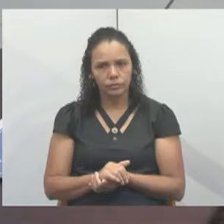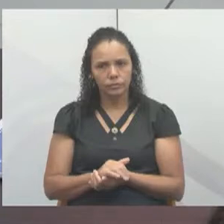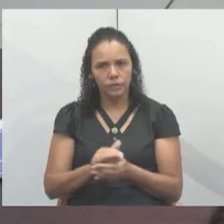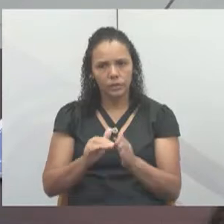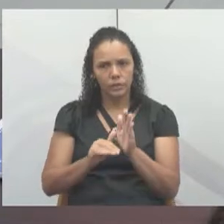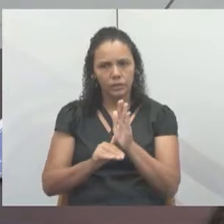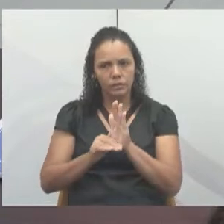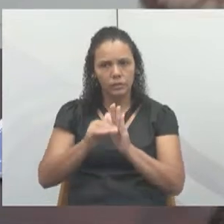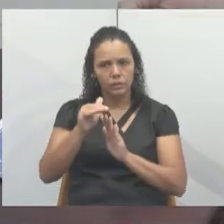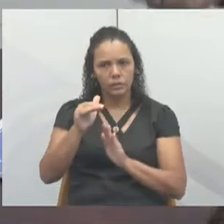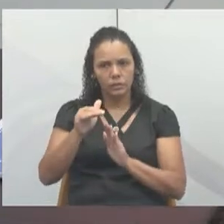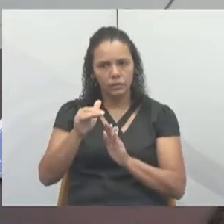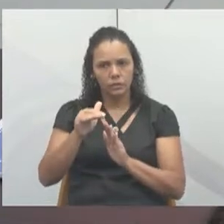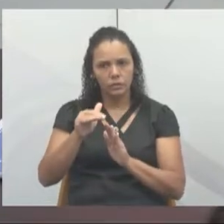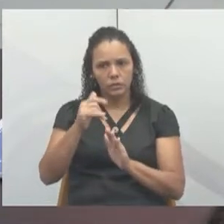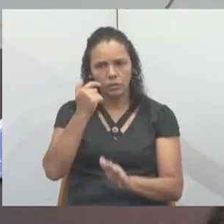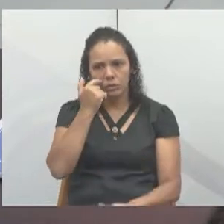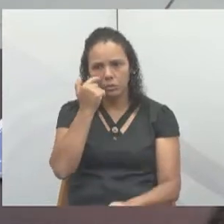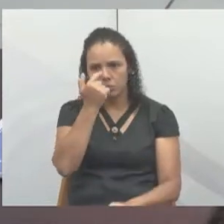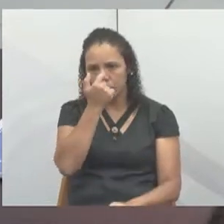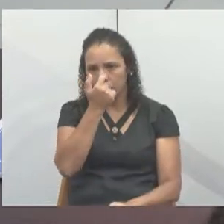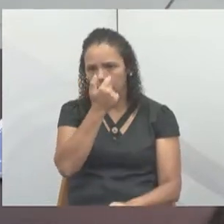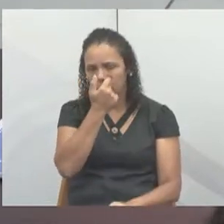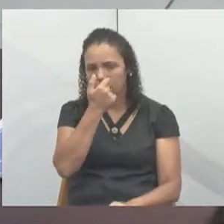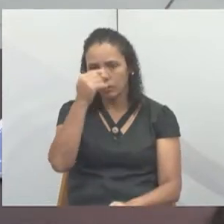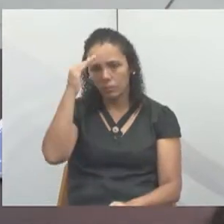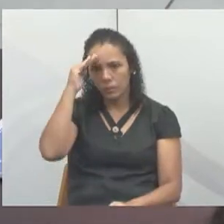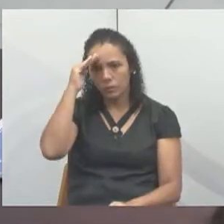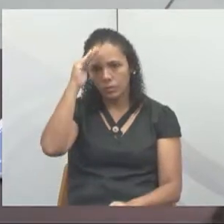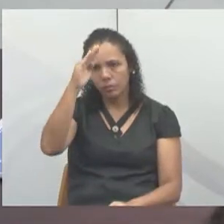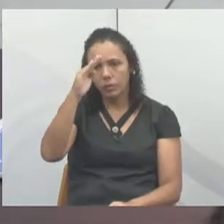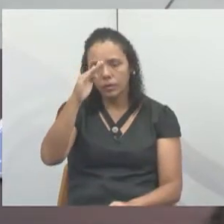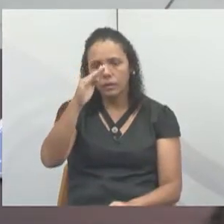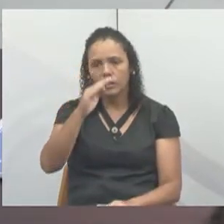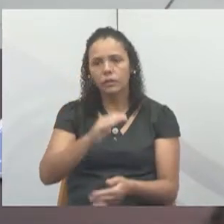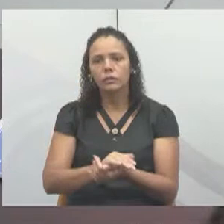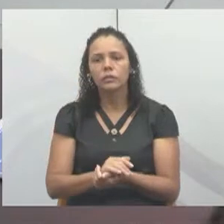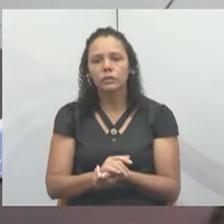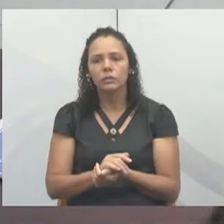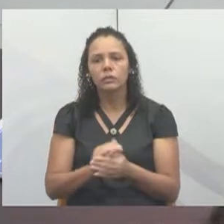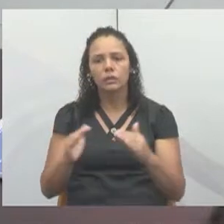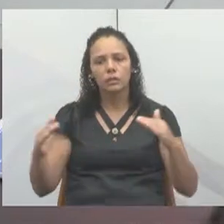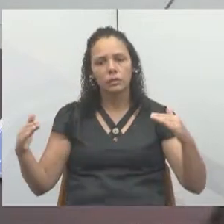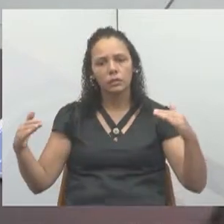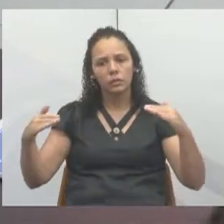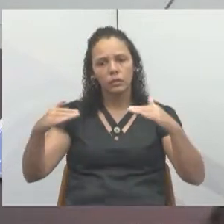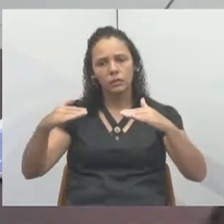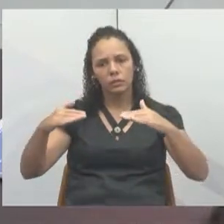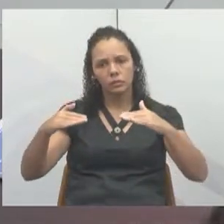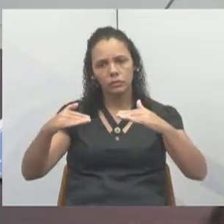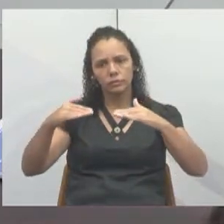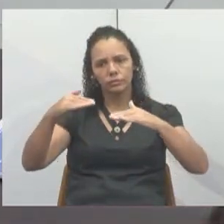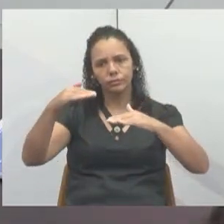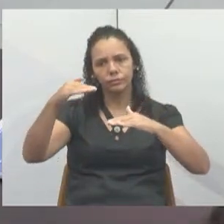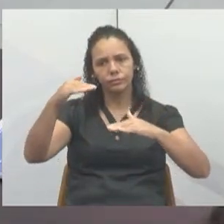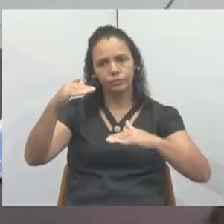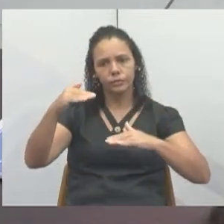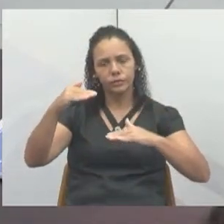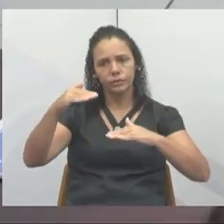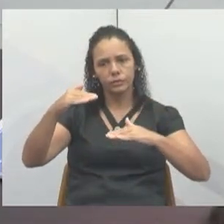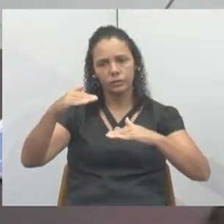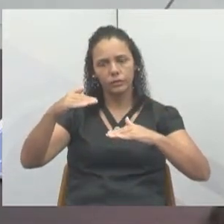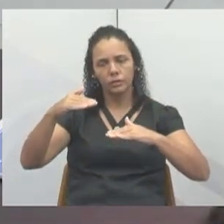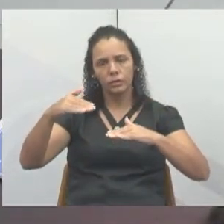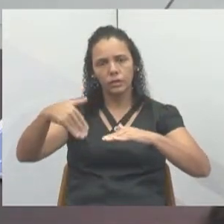alta, principalmente no meia-lua, quando você vai atravessar de um canteiro para o outro. Tem ciclovia daquela que está com quase 30 centímetros de altura.